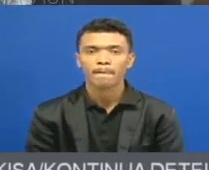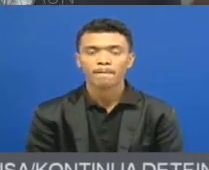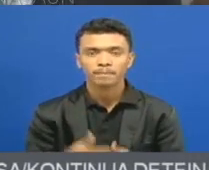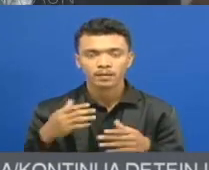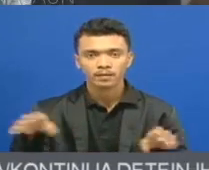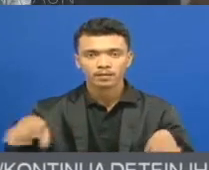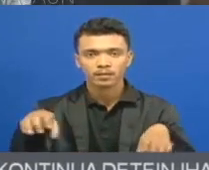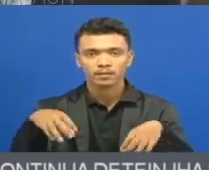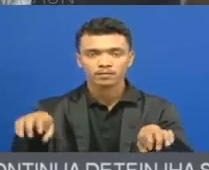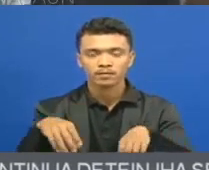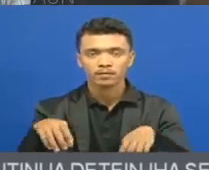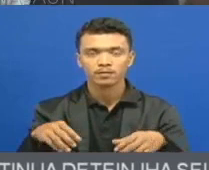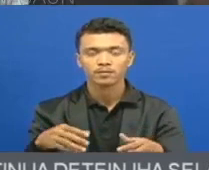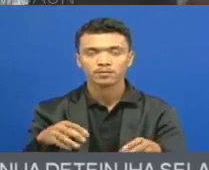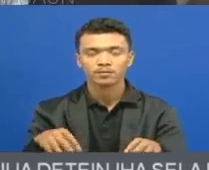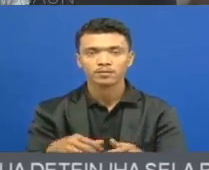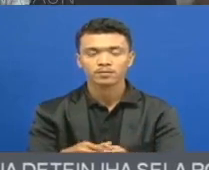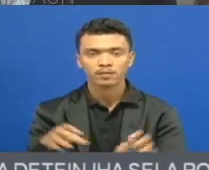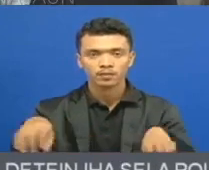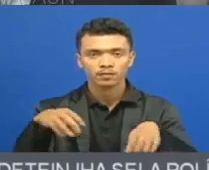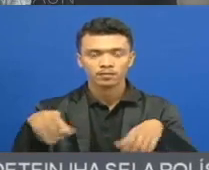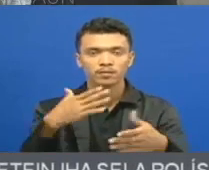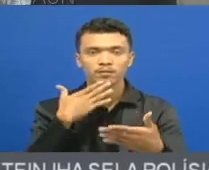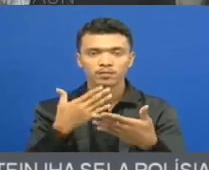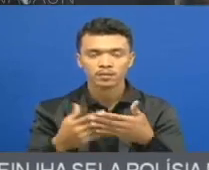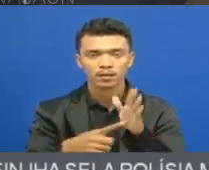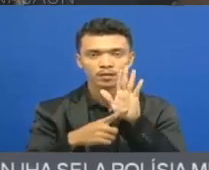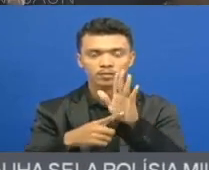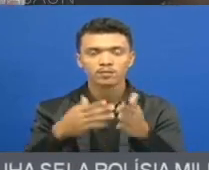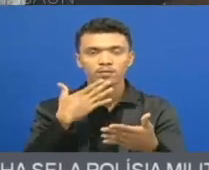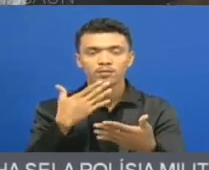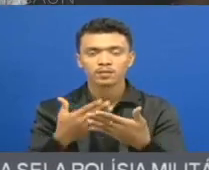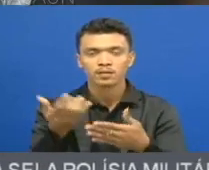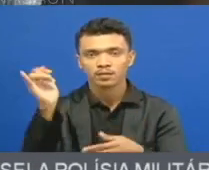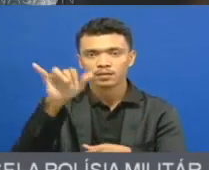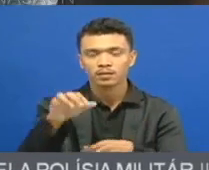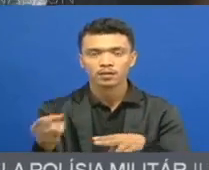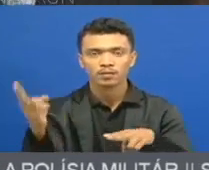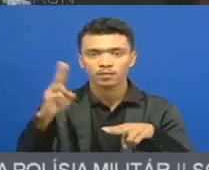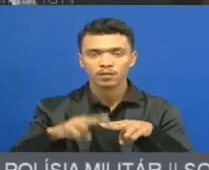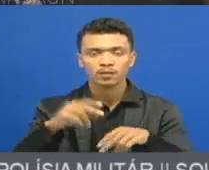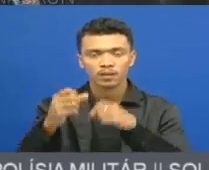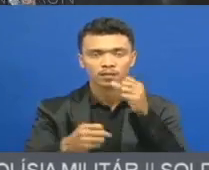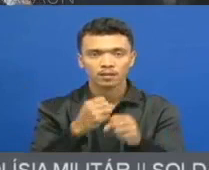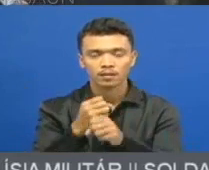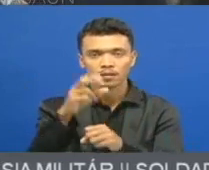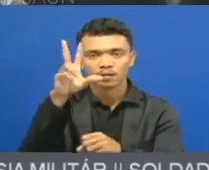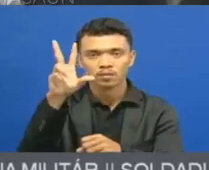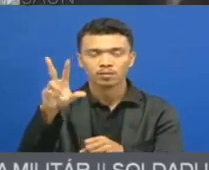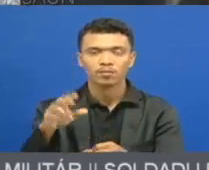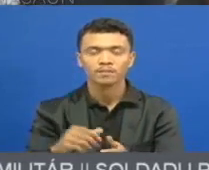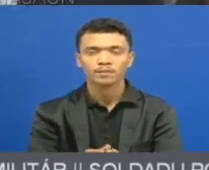progresso husi taninia trabalhador sem serviço dia ka tudo vontade dia sira estende ba totinan todo sema ka